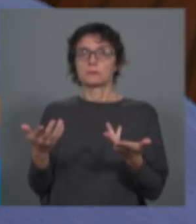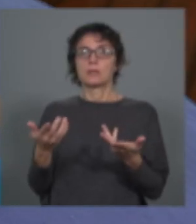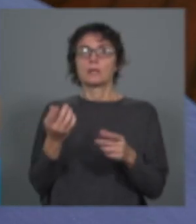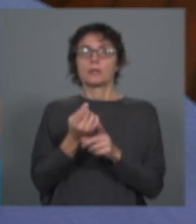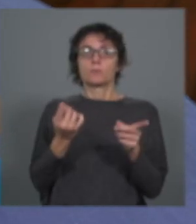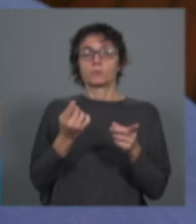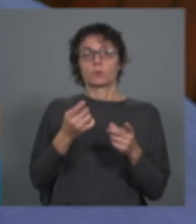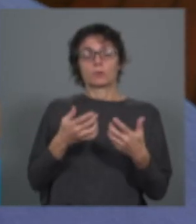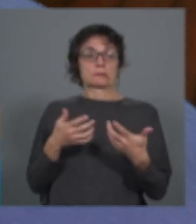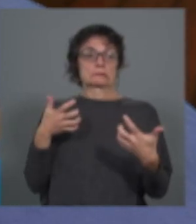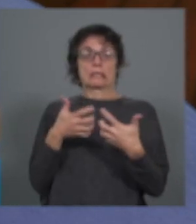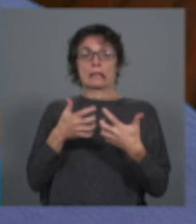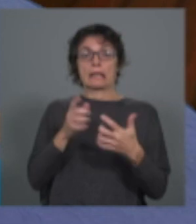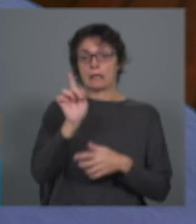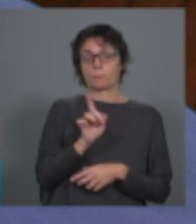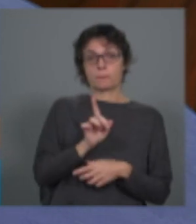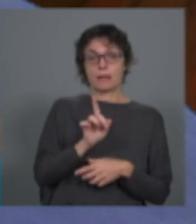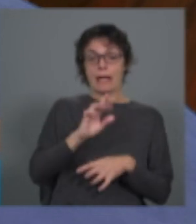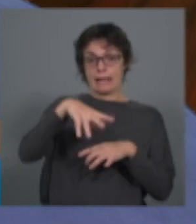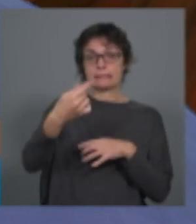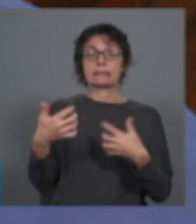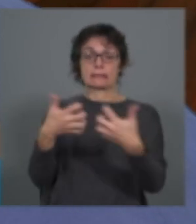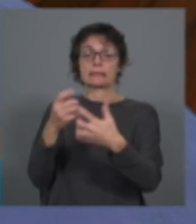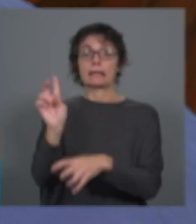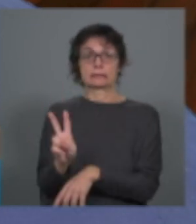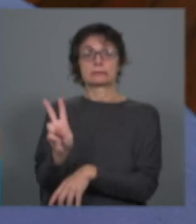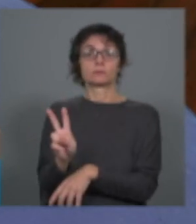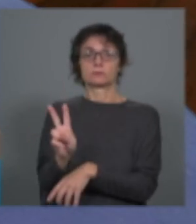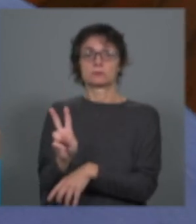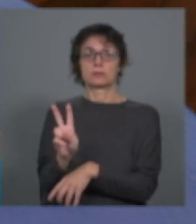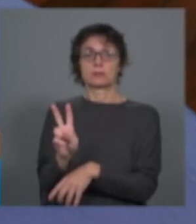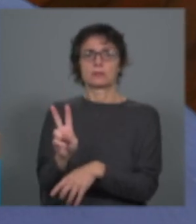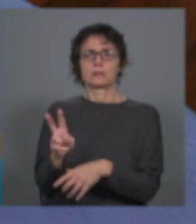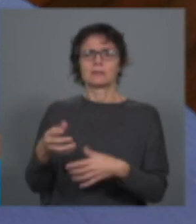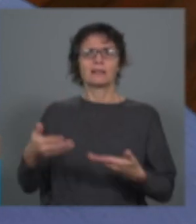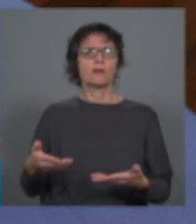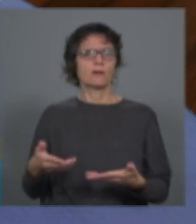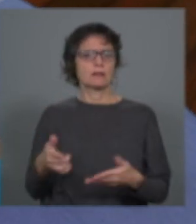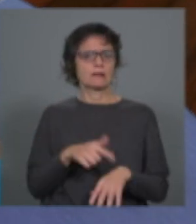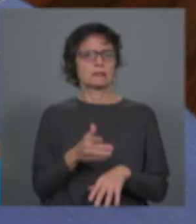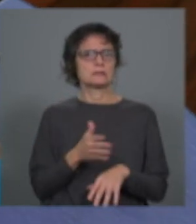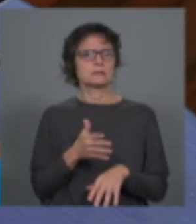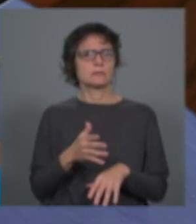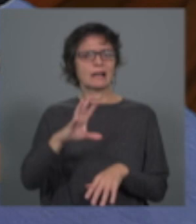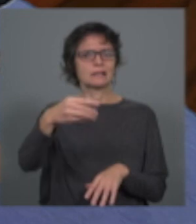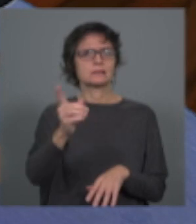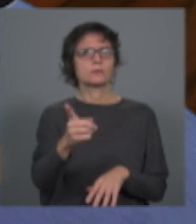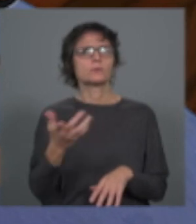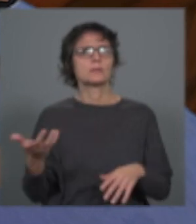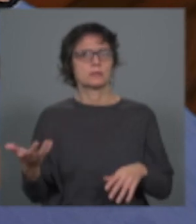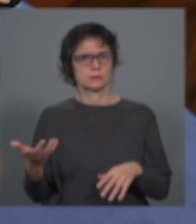foi na Primeira Guerra Mundial, enfim, a última estimativa já vai em 20 milhões, vai sempre crescendo, mas os 50 ou 100